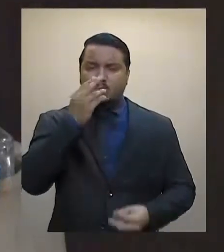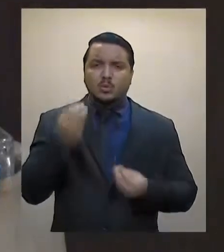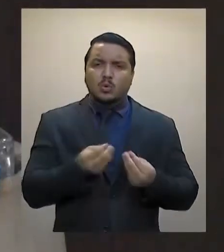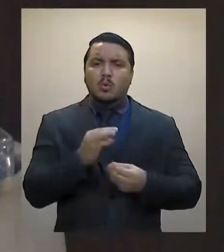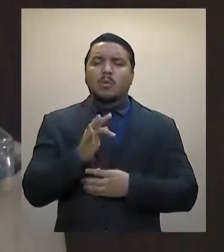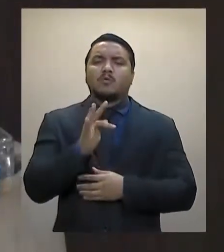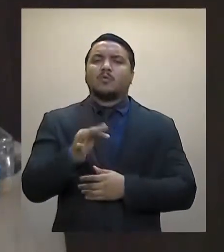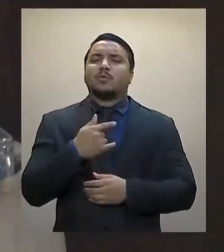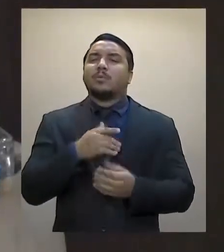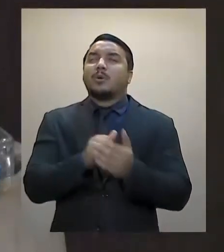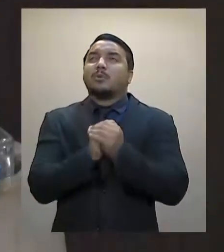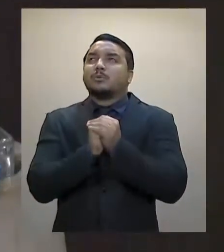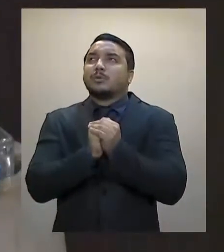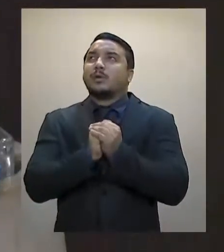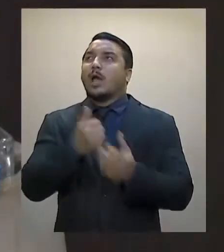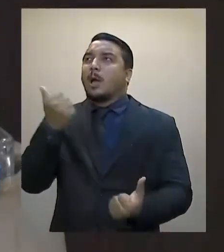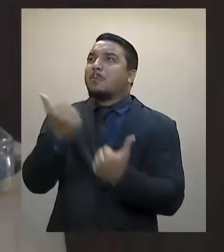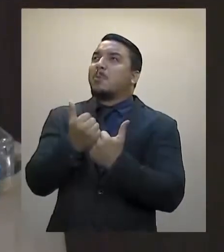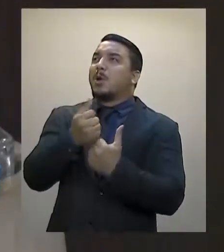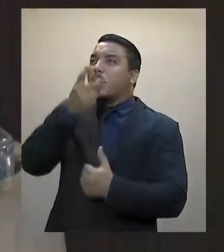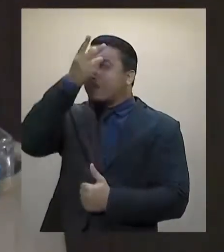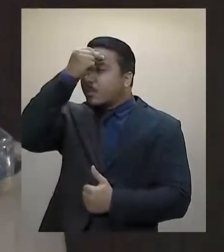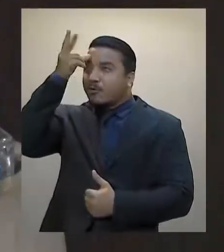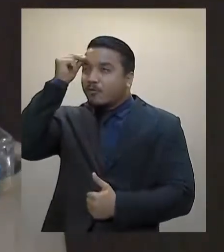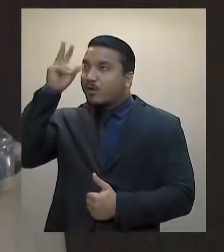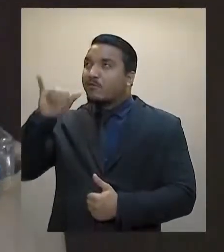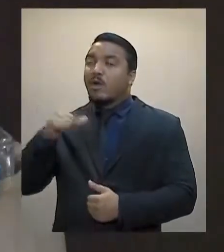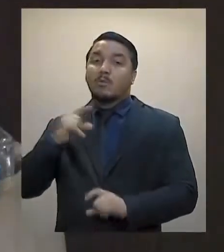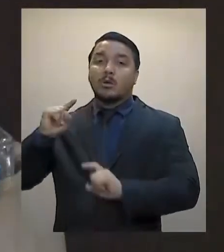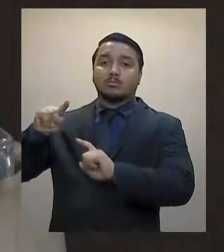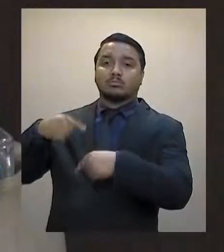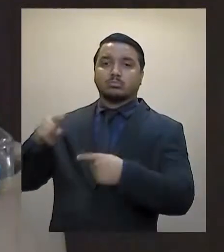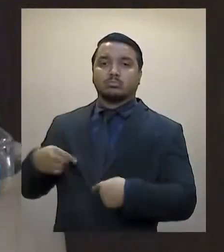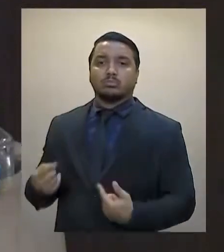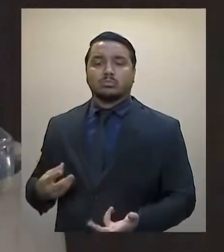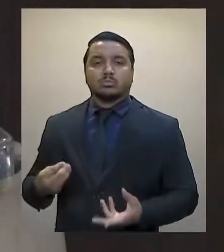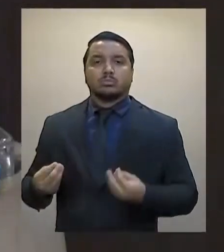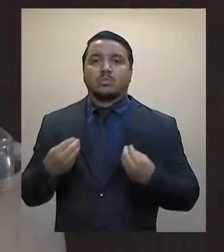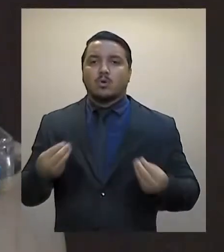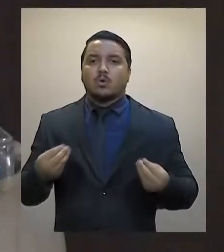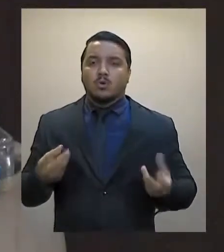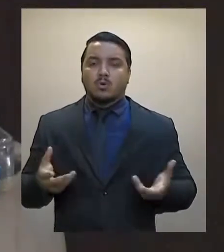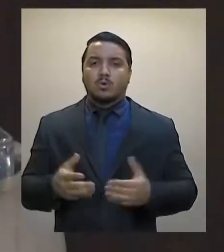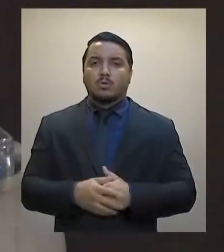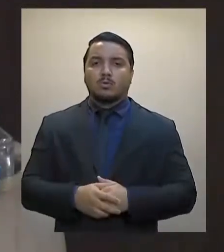prefeito, se não apoiar o prefeito, ela vai se sentir ameaçada e assediada.